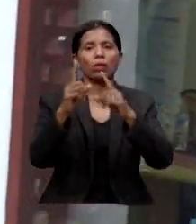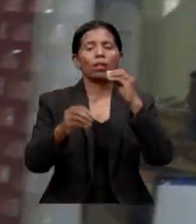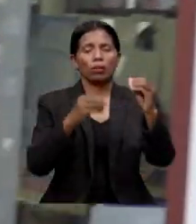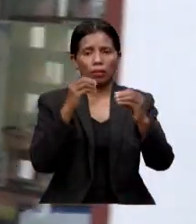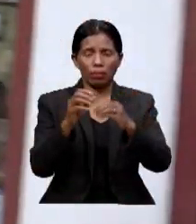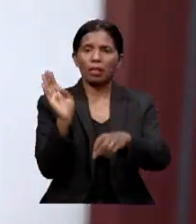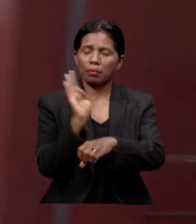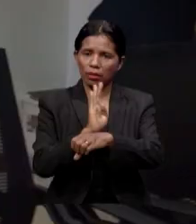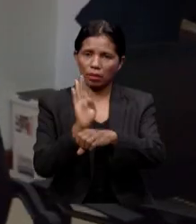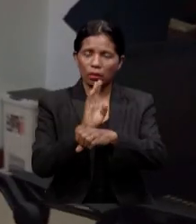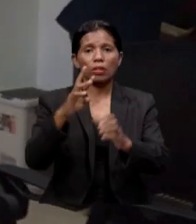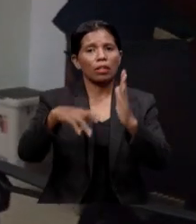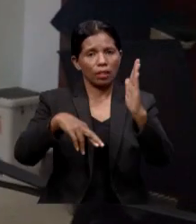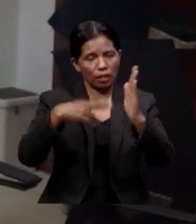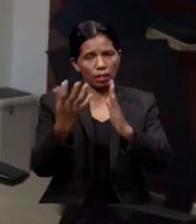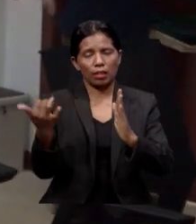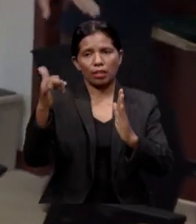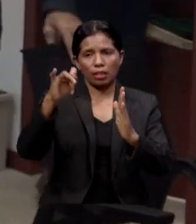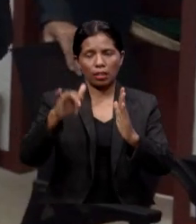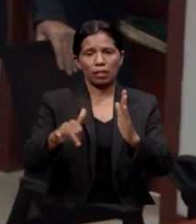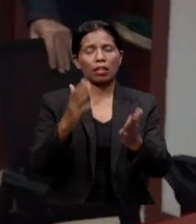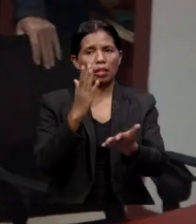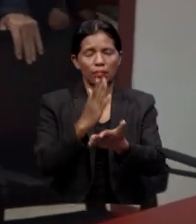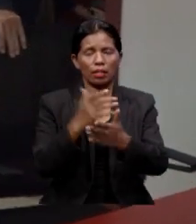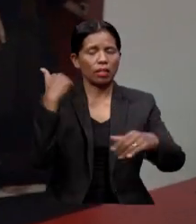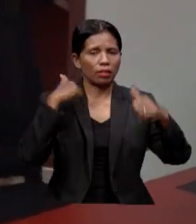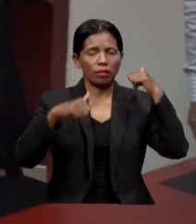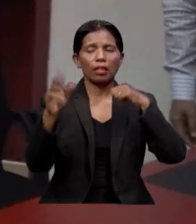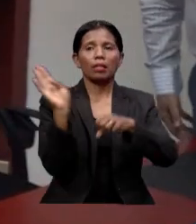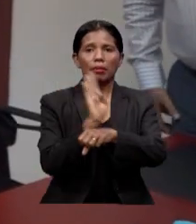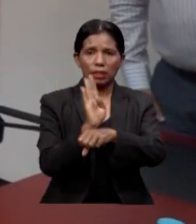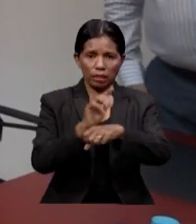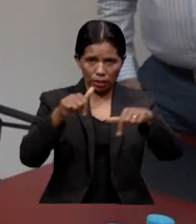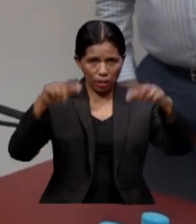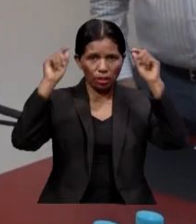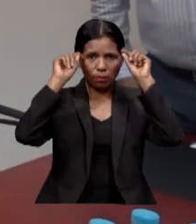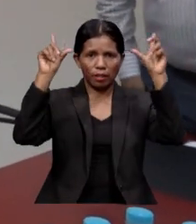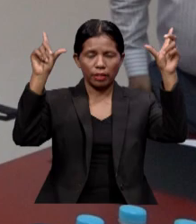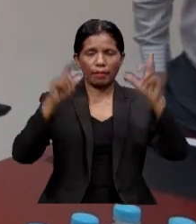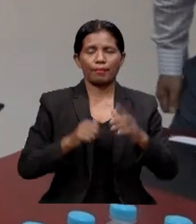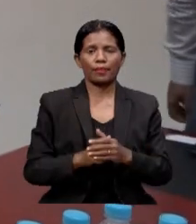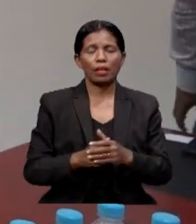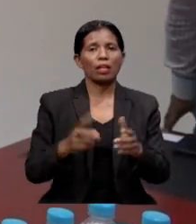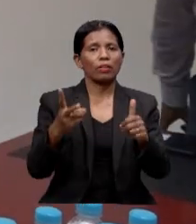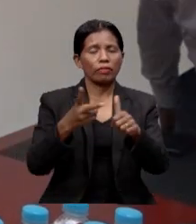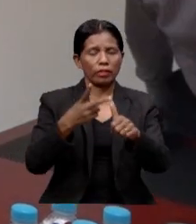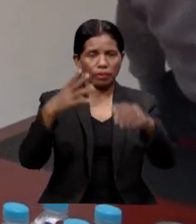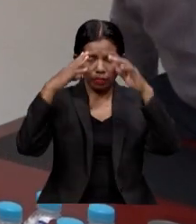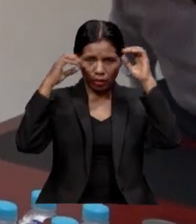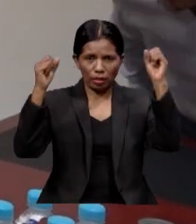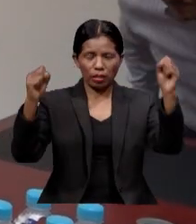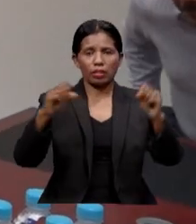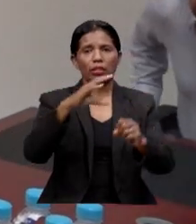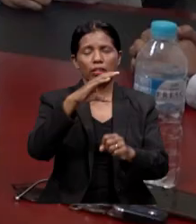no mos regulamento Sernebe durante ne impede atividade Negosiu i Timor-Leste. Vice-presidente da promoção na